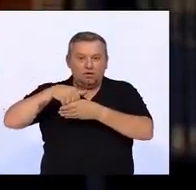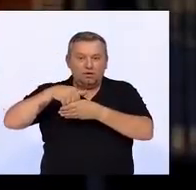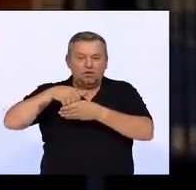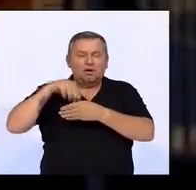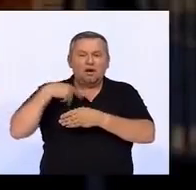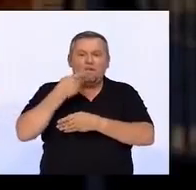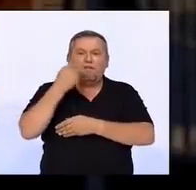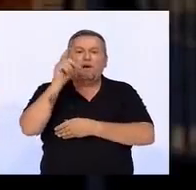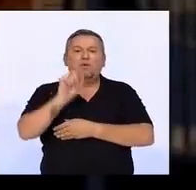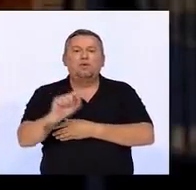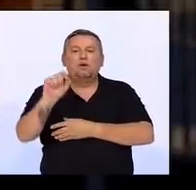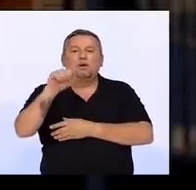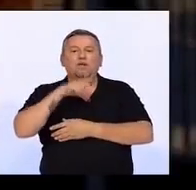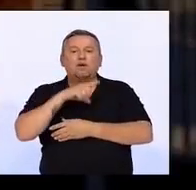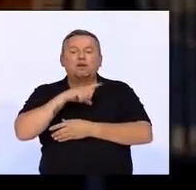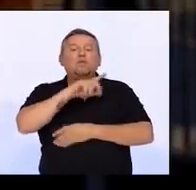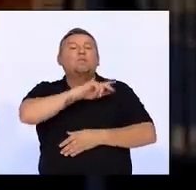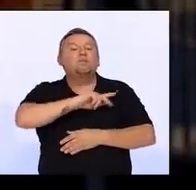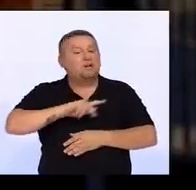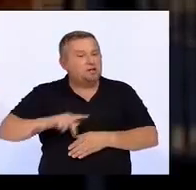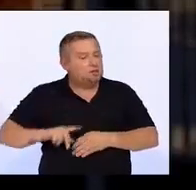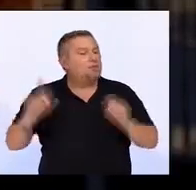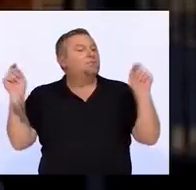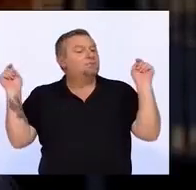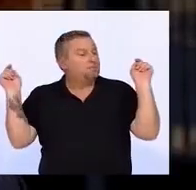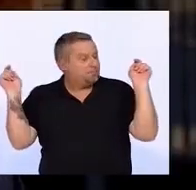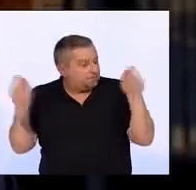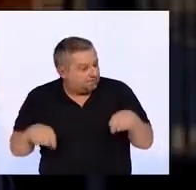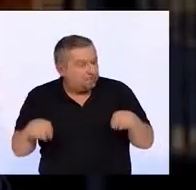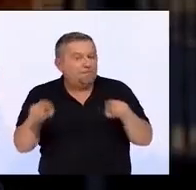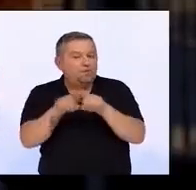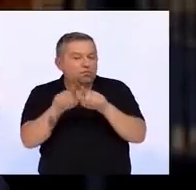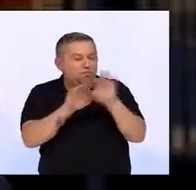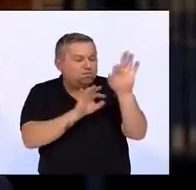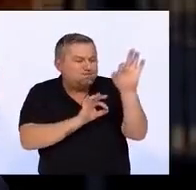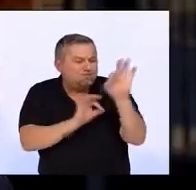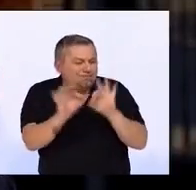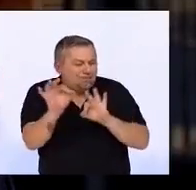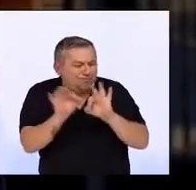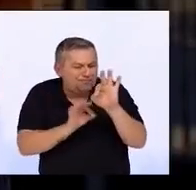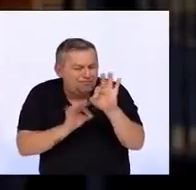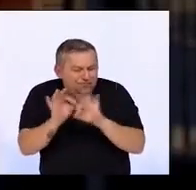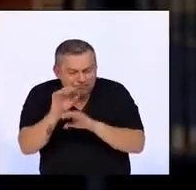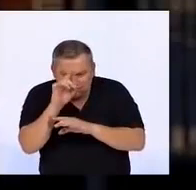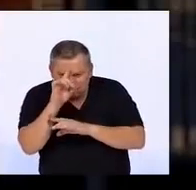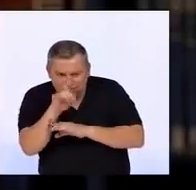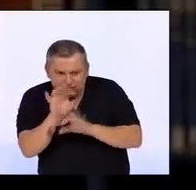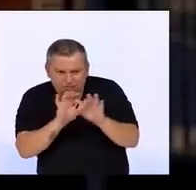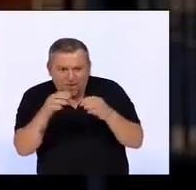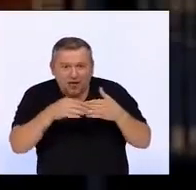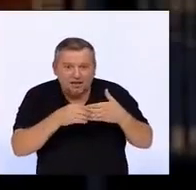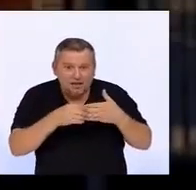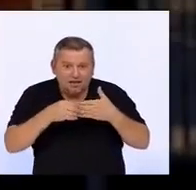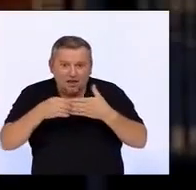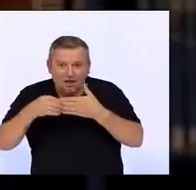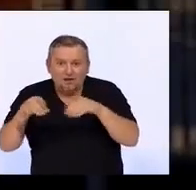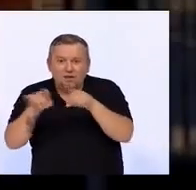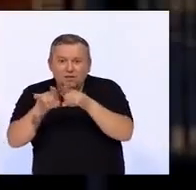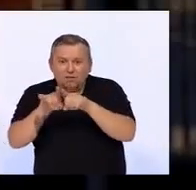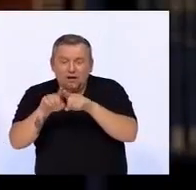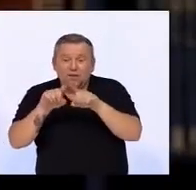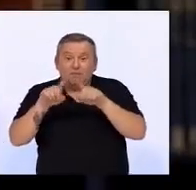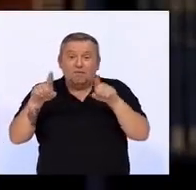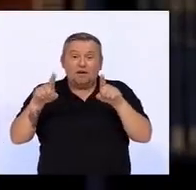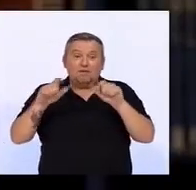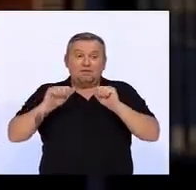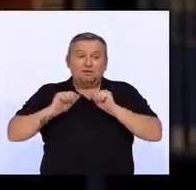eu diria o seguinte, vai ter que ter um presidente que tenha a capacidade de articular, de comandar, sem entrar nesta coisa